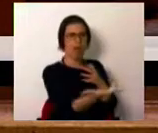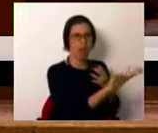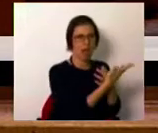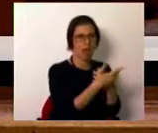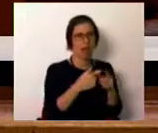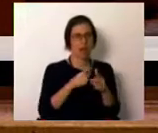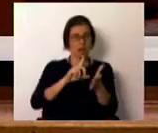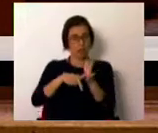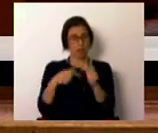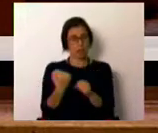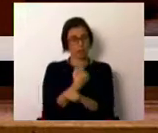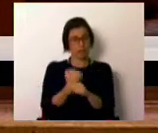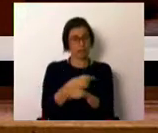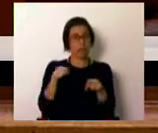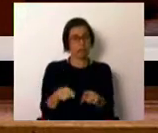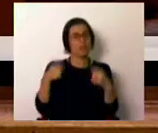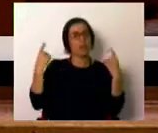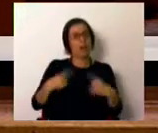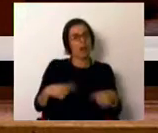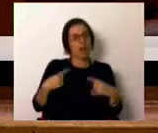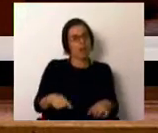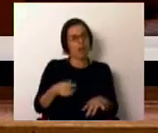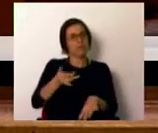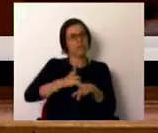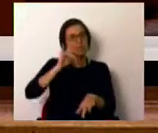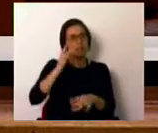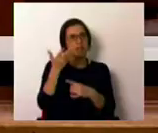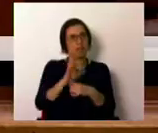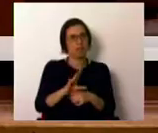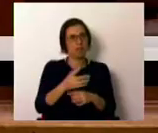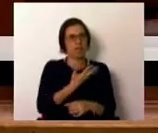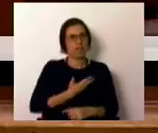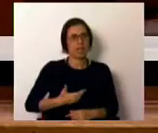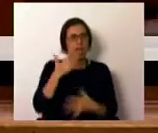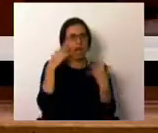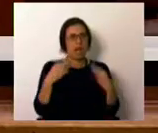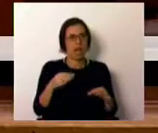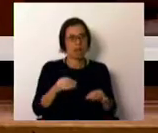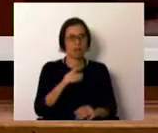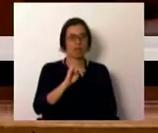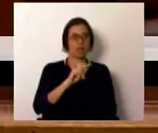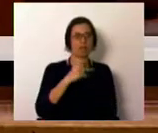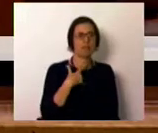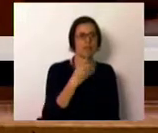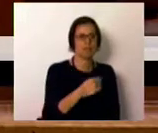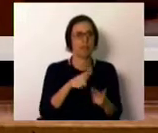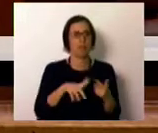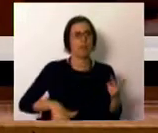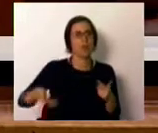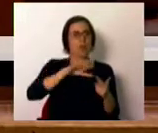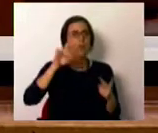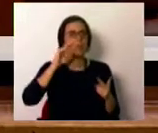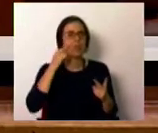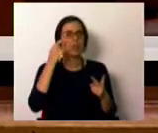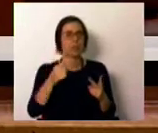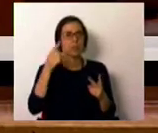de intervenção do projeto, existem zonas sensíveis como a Reserva Natural do Estuário do Sado, a Zona de